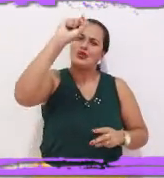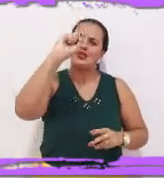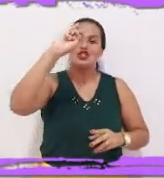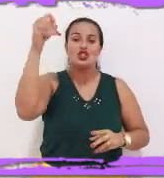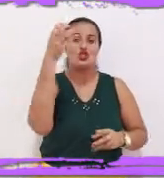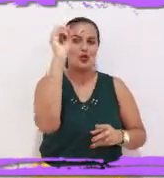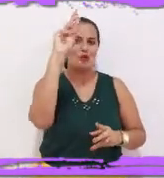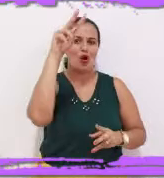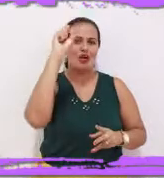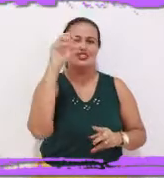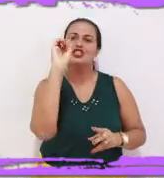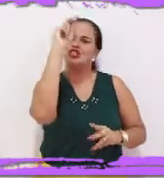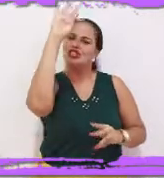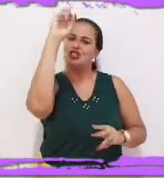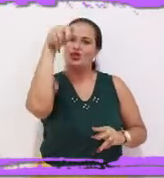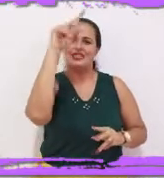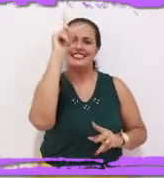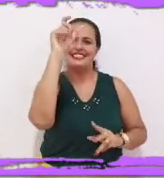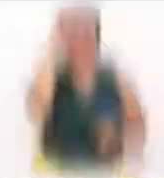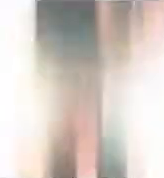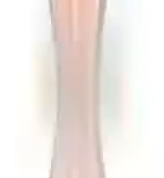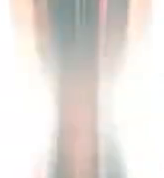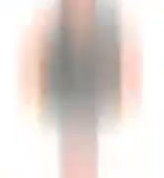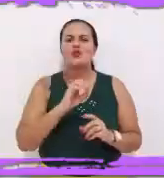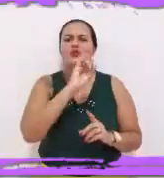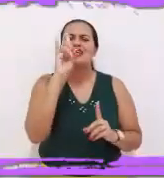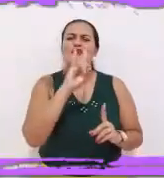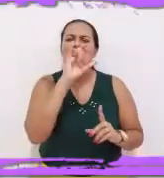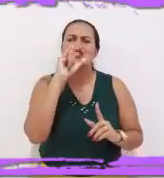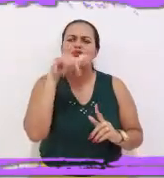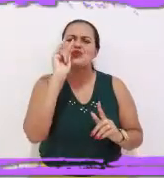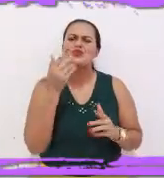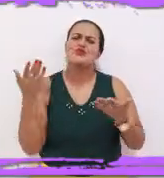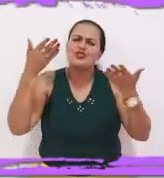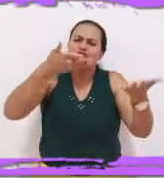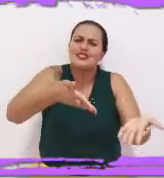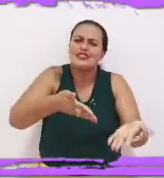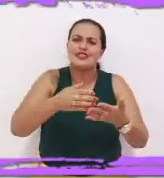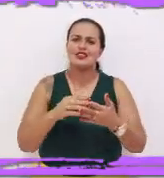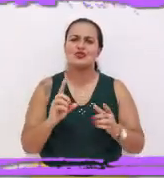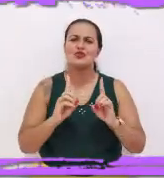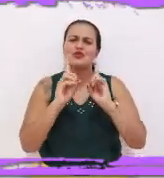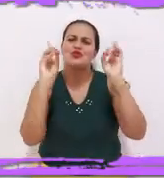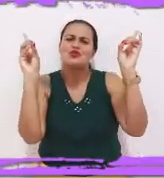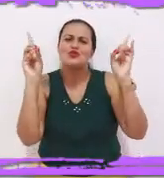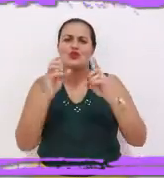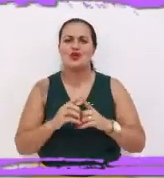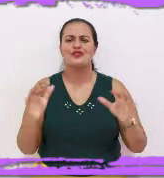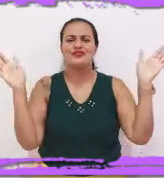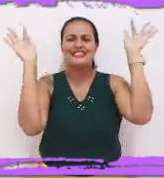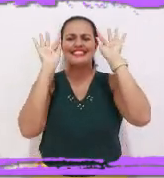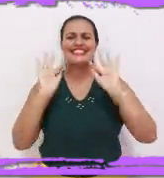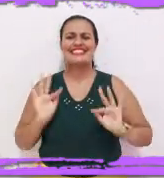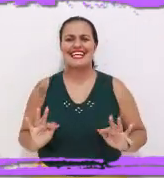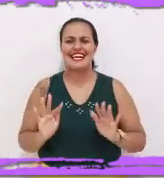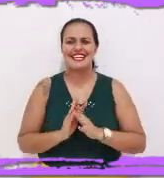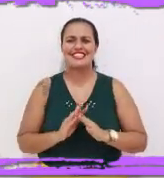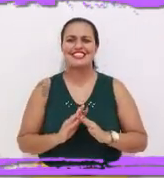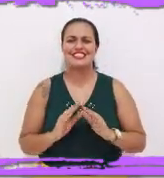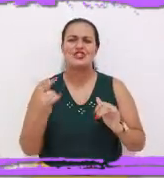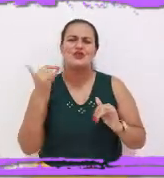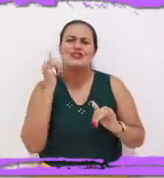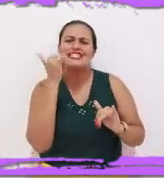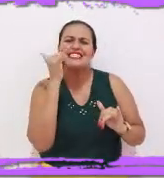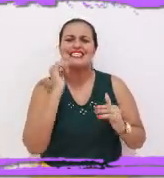de Mariana Cunha, Jô Borges e Tony Garrido. Itaipuaçu, tô chegando com som, todo mundo na felicidade pra curtir